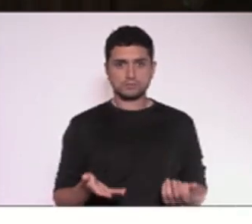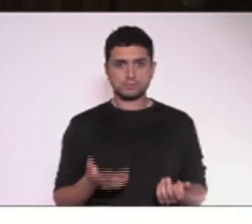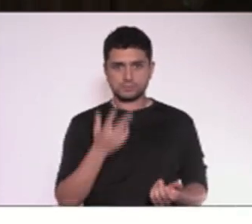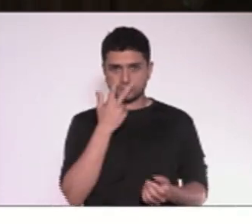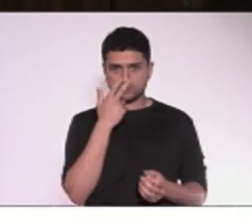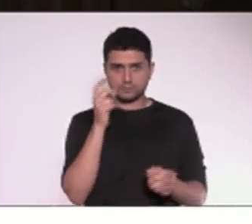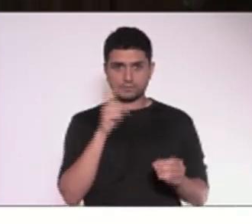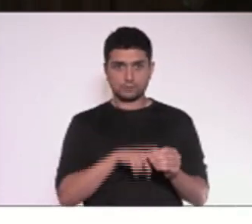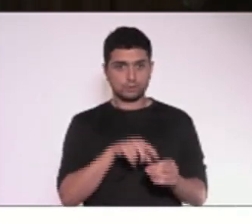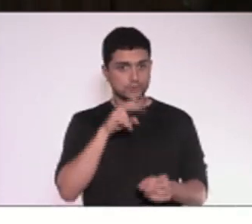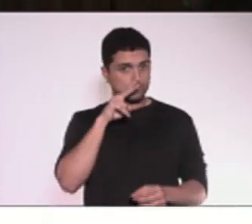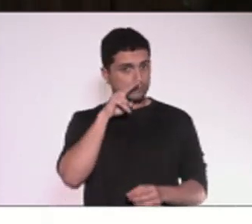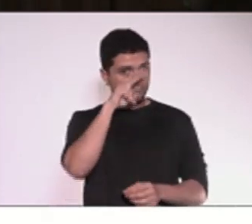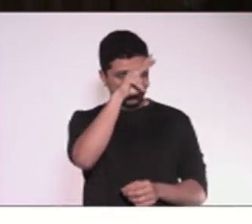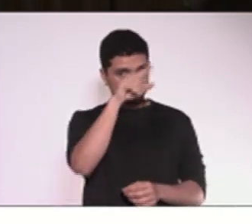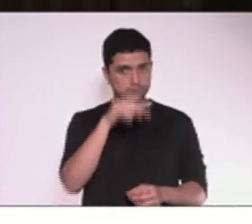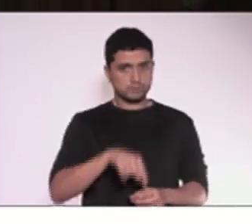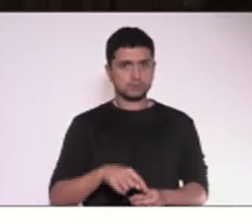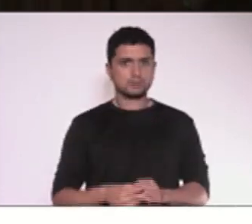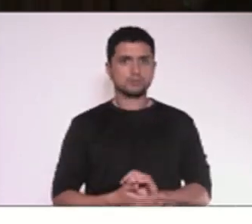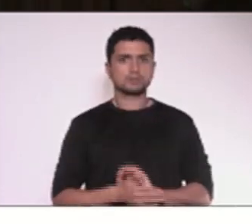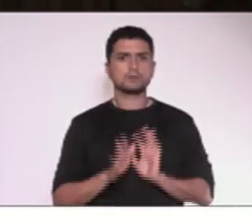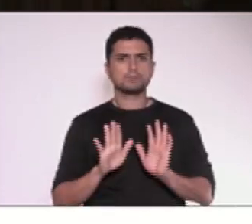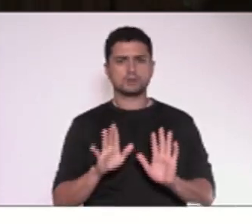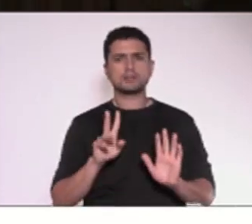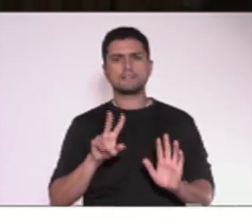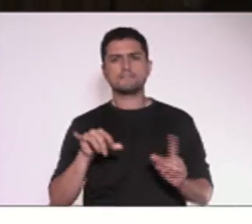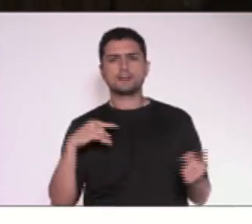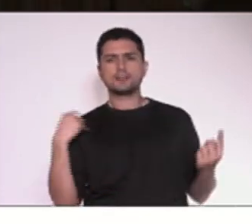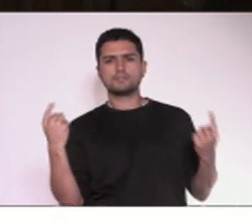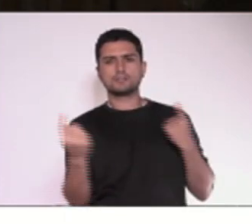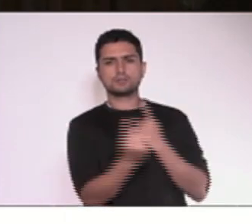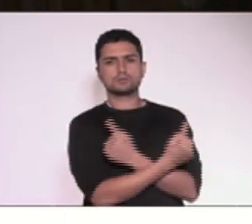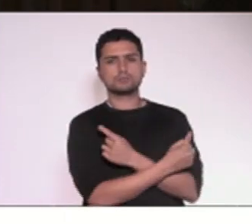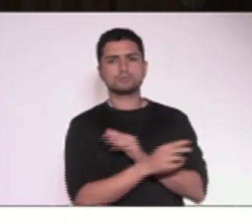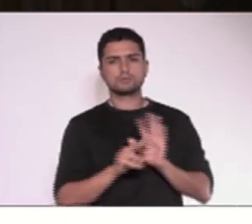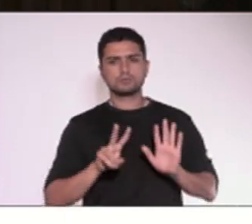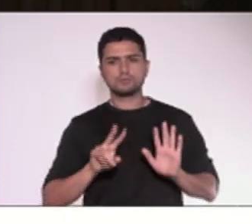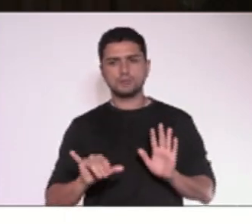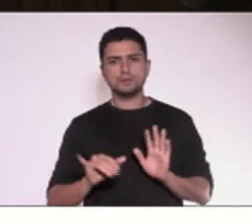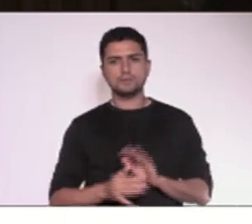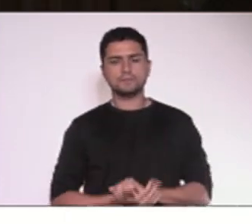com cada vez mais força. Mas a gente vai virar o jogo.